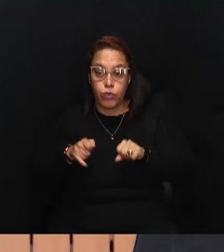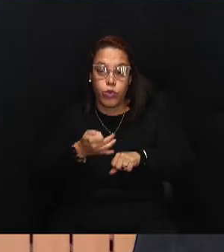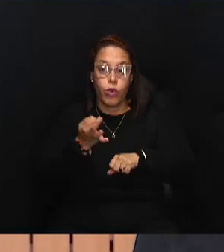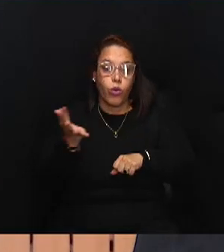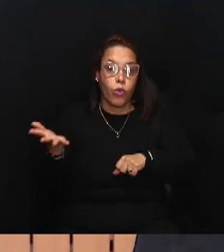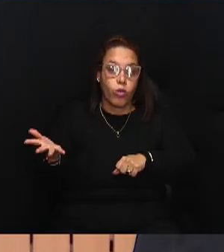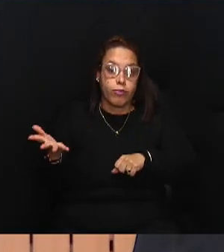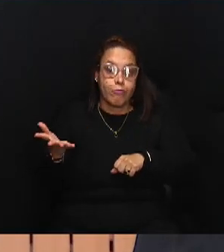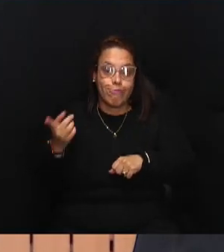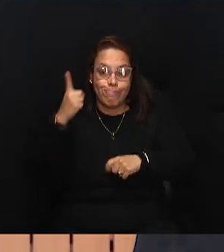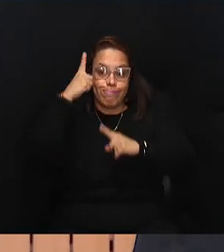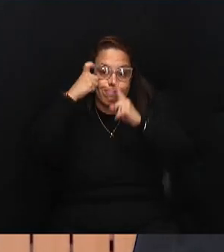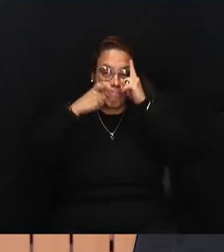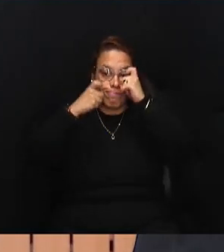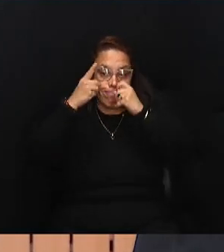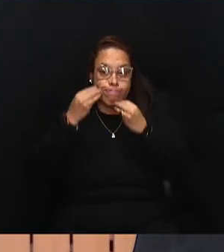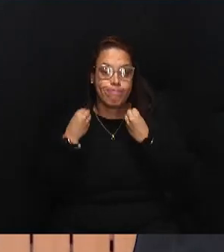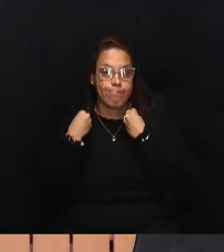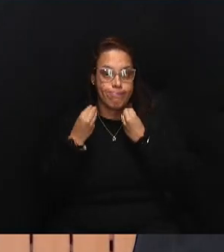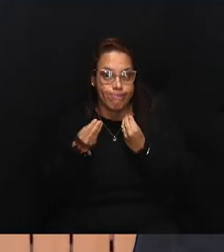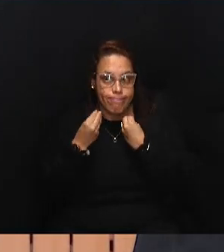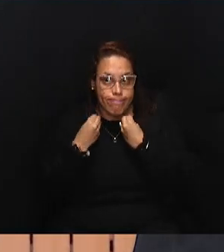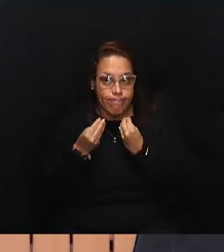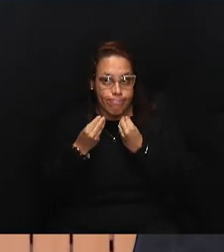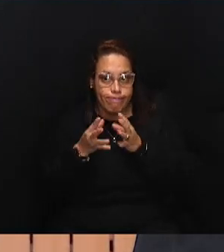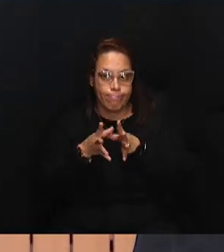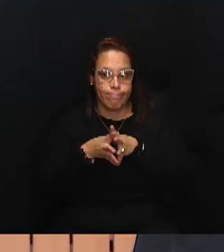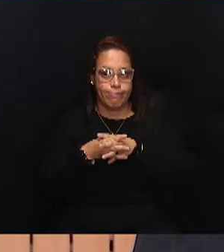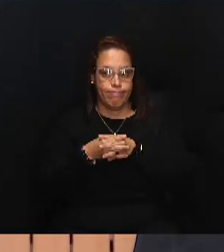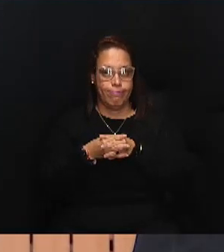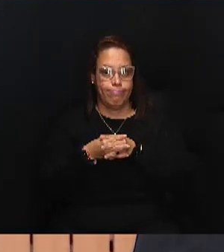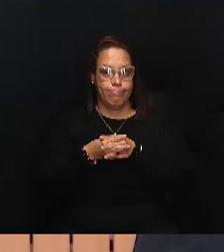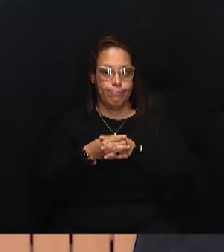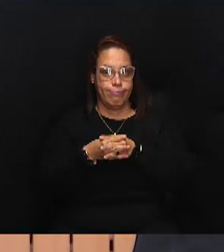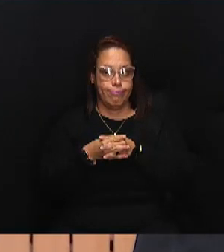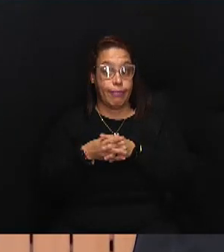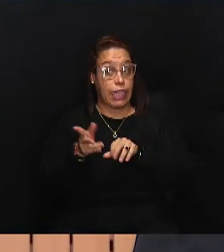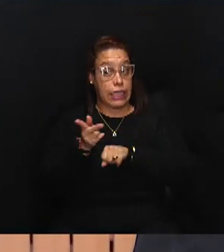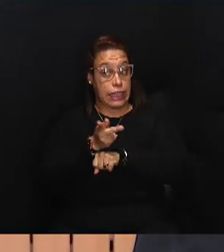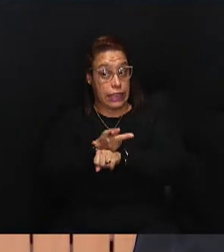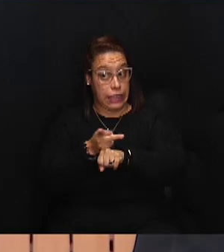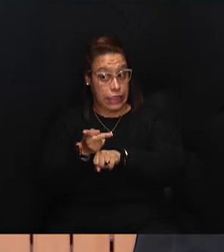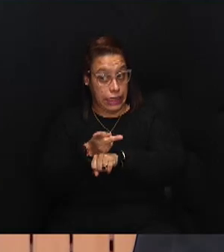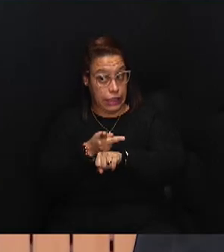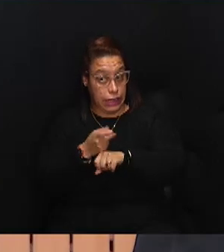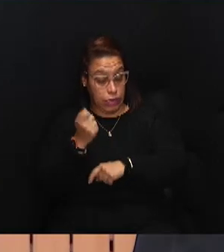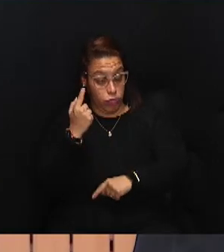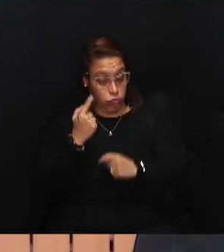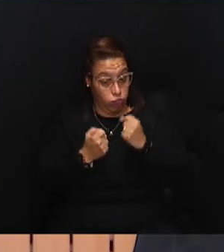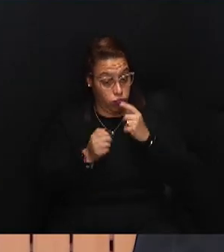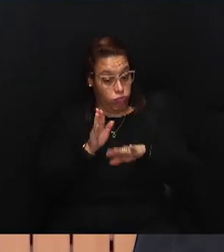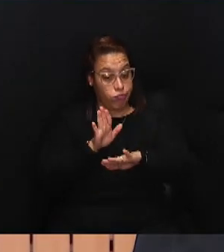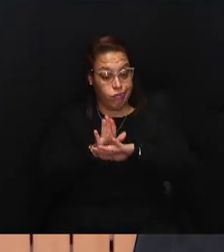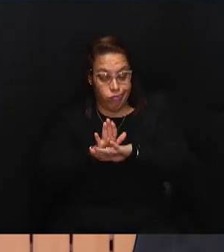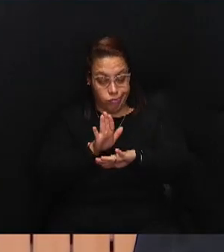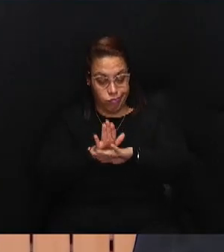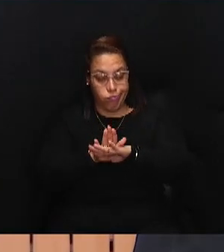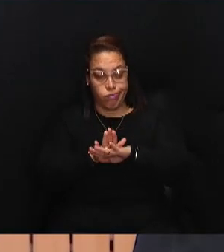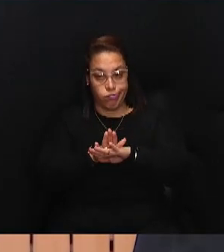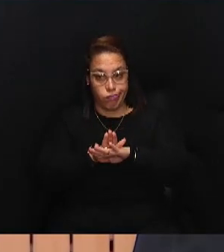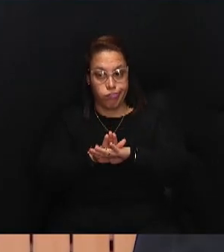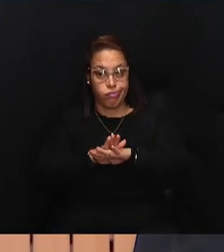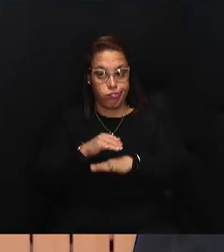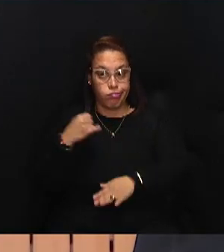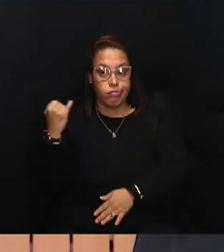tipos de violência, como que elas aonde que elas devem buscar aí algum tipo de ajuda. Então, isso é